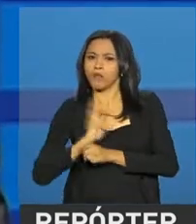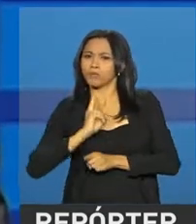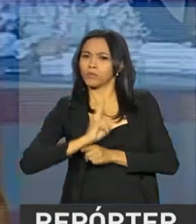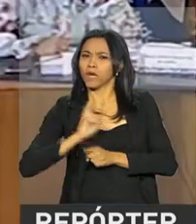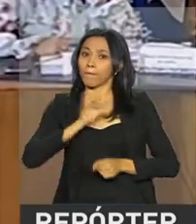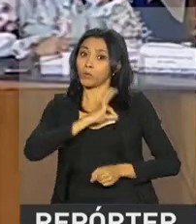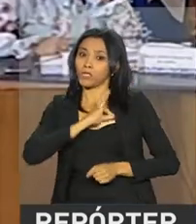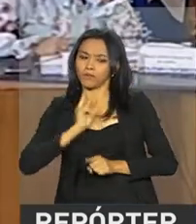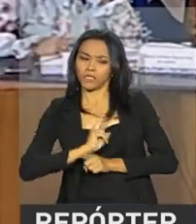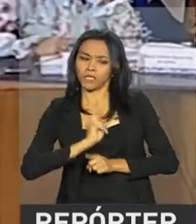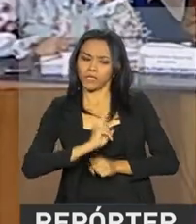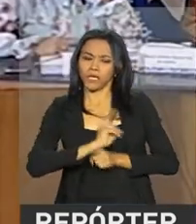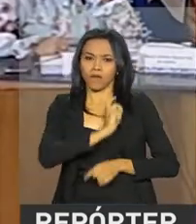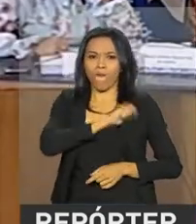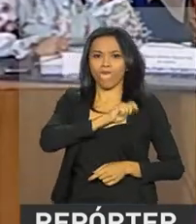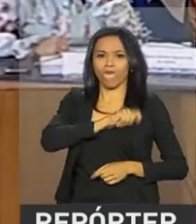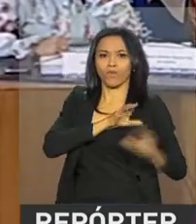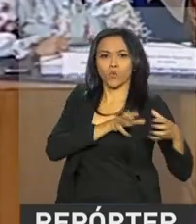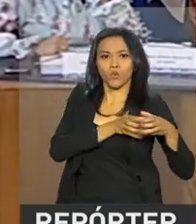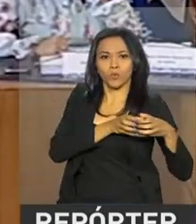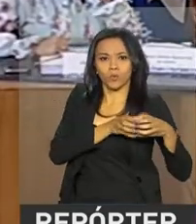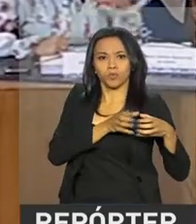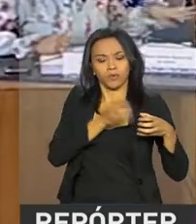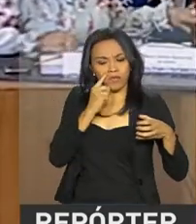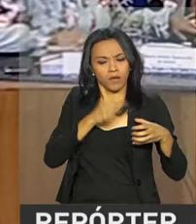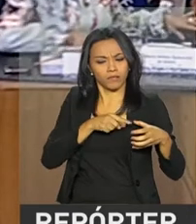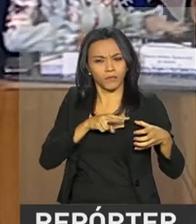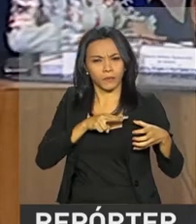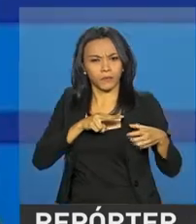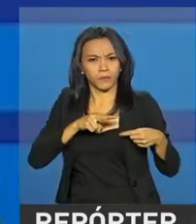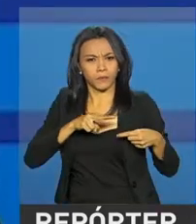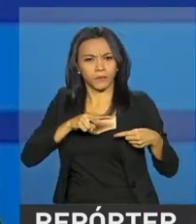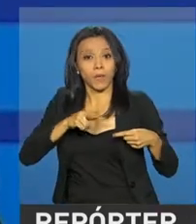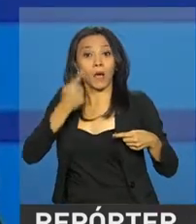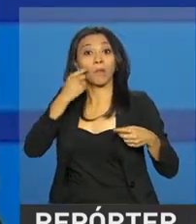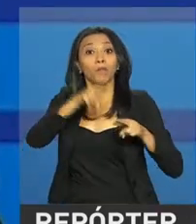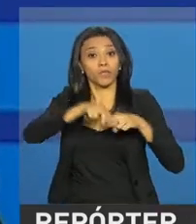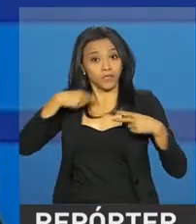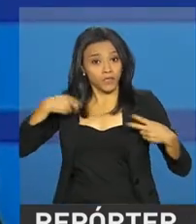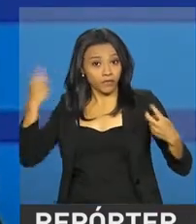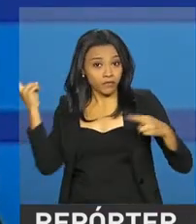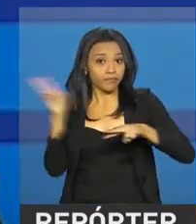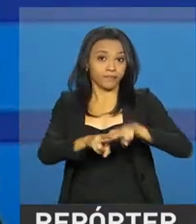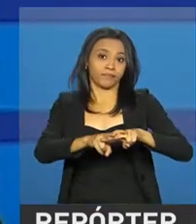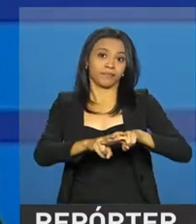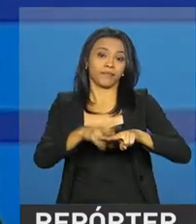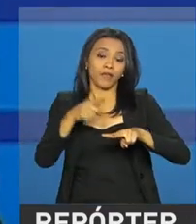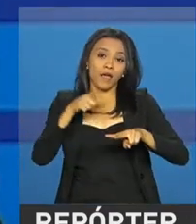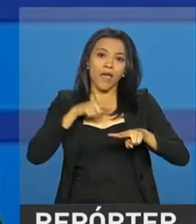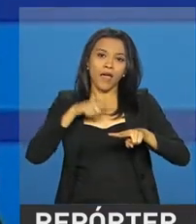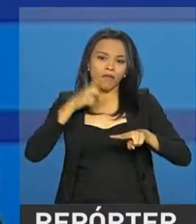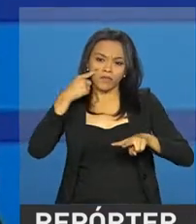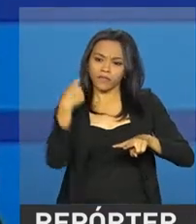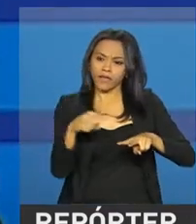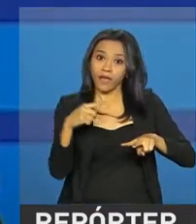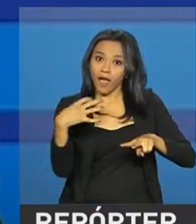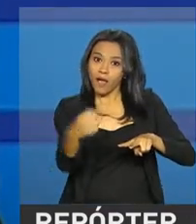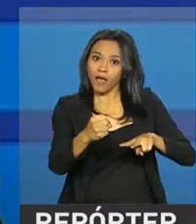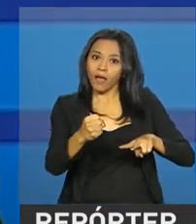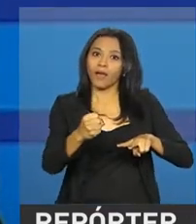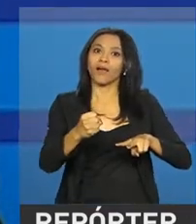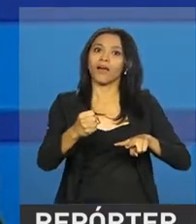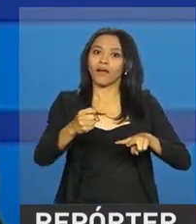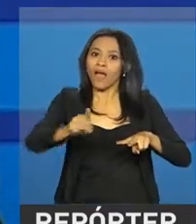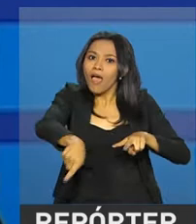deflagra no exato momento que você tem uma melhor produção de prova. Por isso que teve prisões. Eu sempre falo que prisão preventiva é xeque-mate. Quando eu chego a